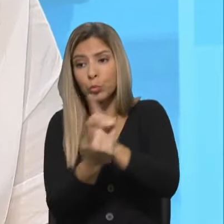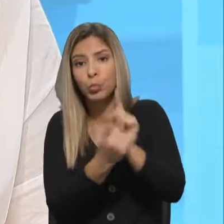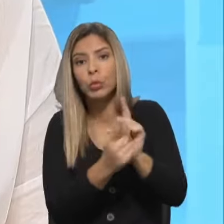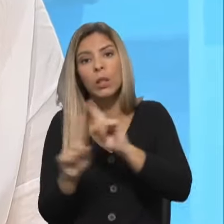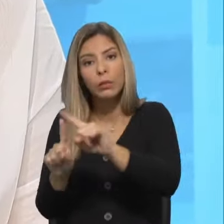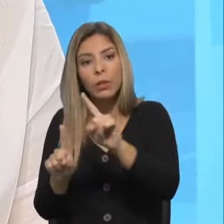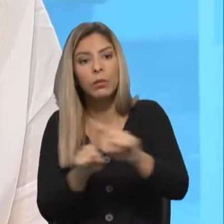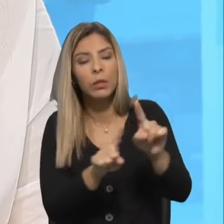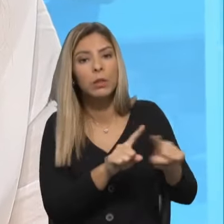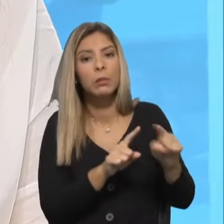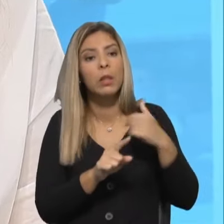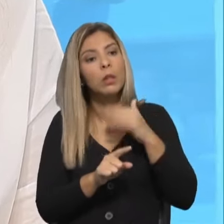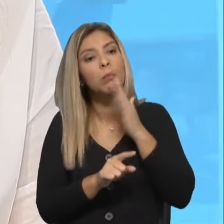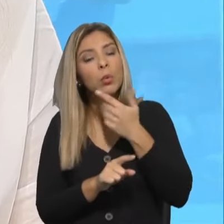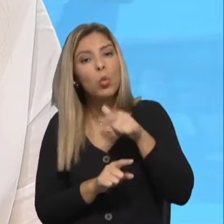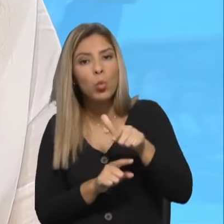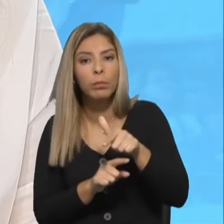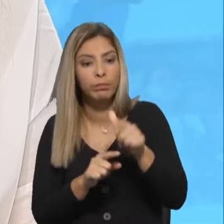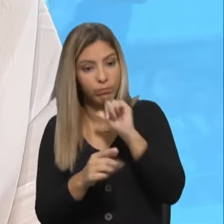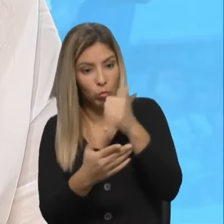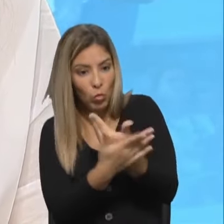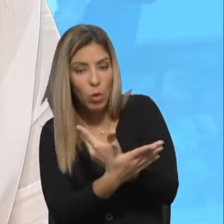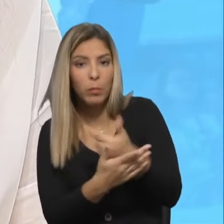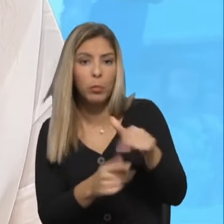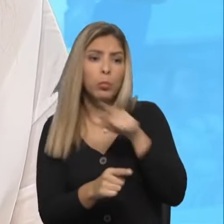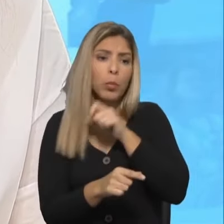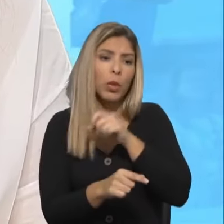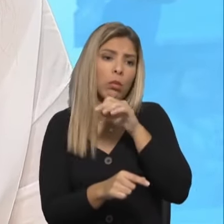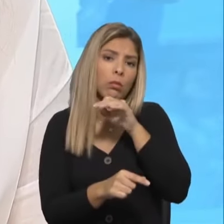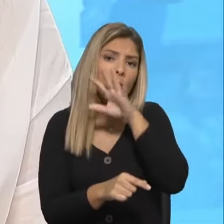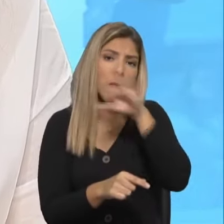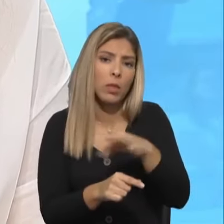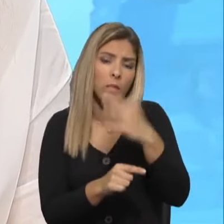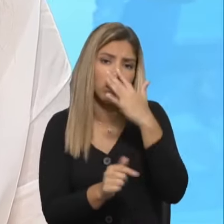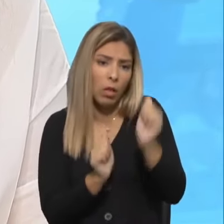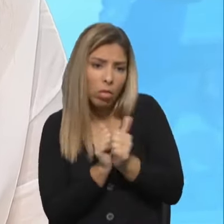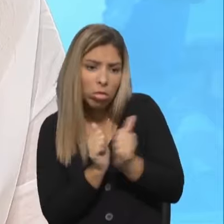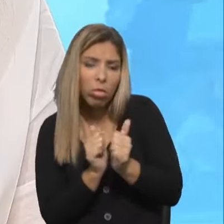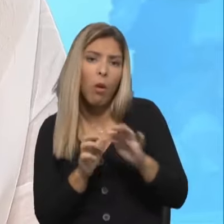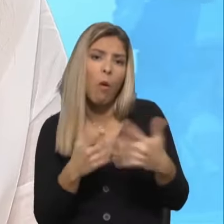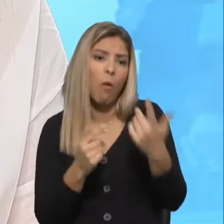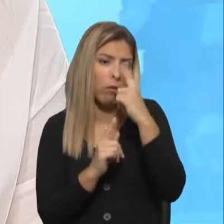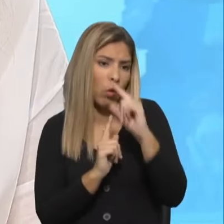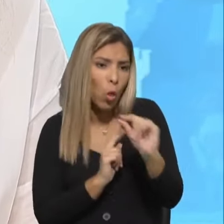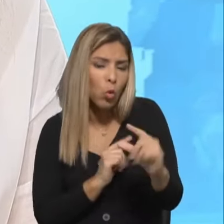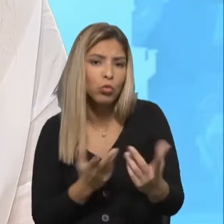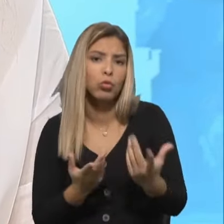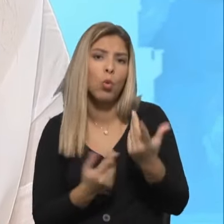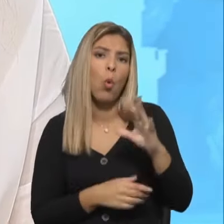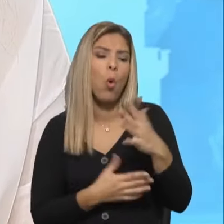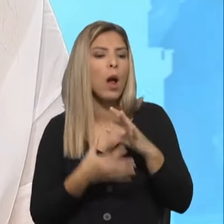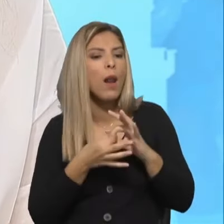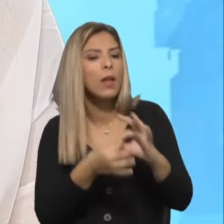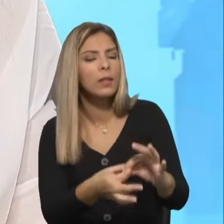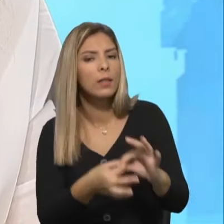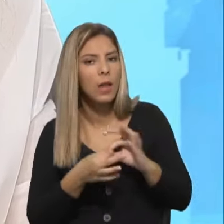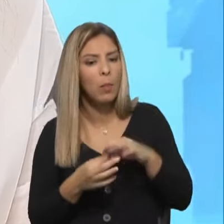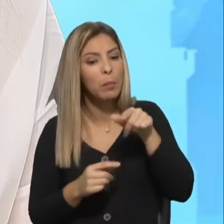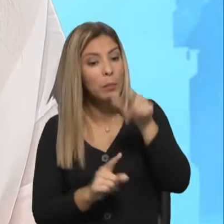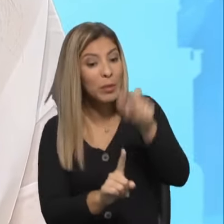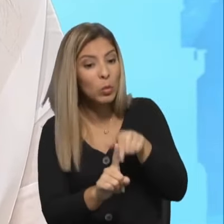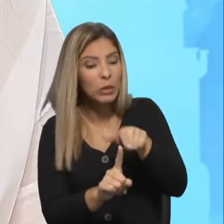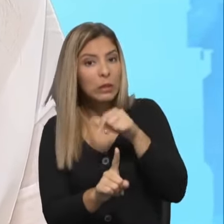nos estamos a despedir Exatamente exatamente uma coisa eh exatamente ou seja o processo de luto tem tudo a ver também com a relação que eu tinha